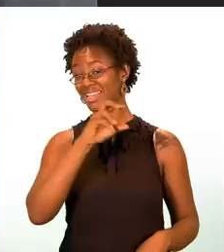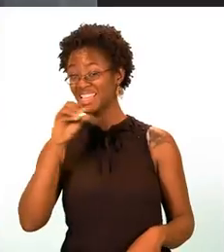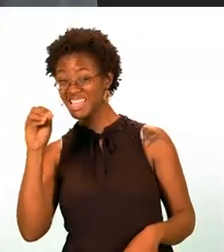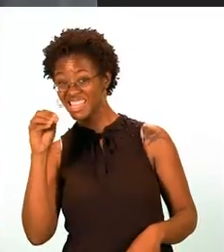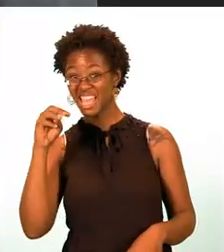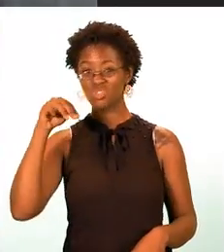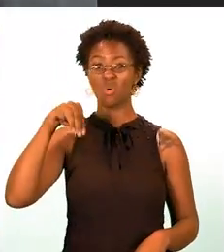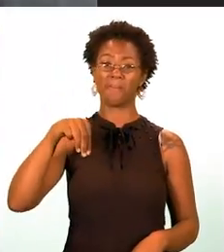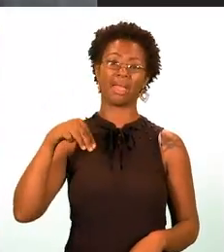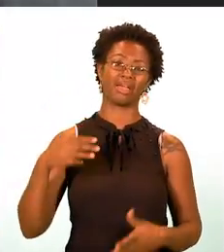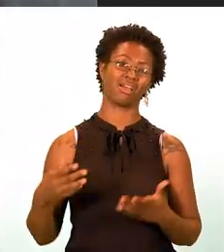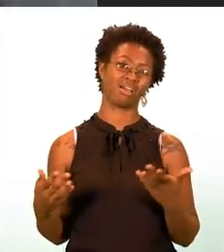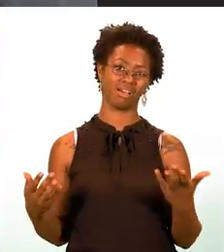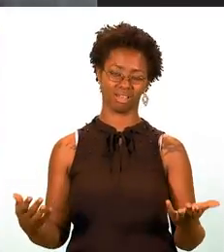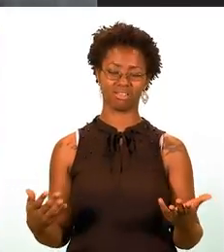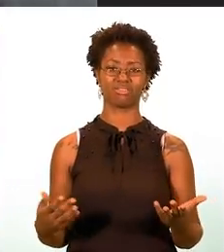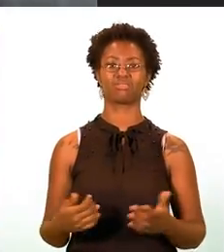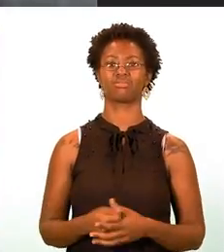para dentro da Terra,